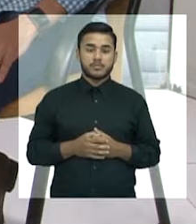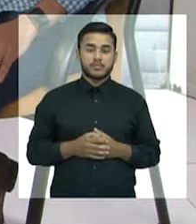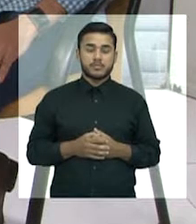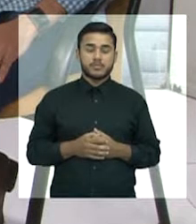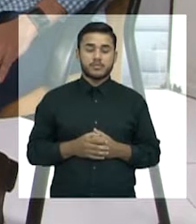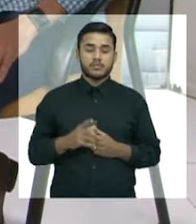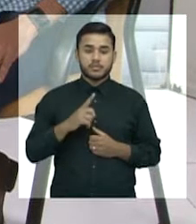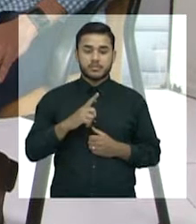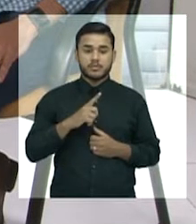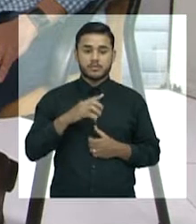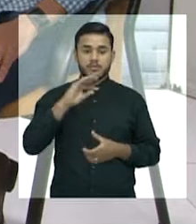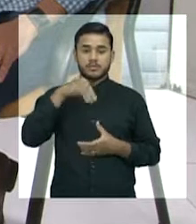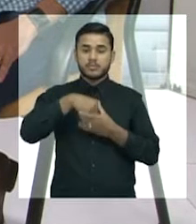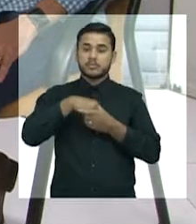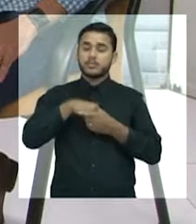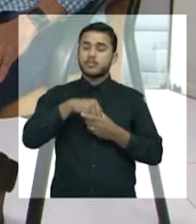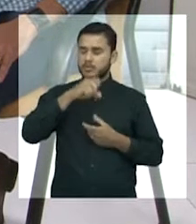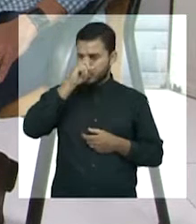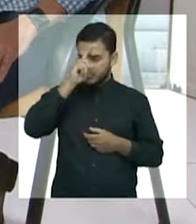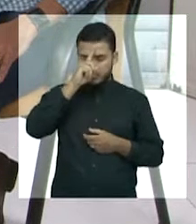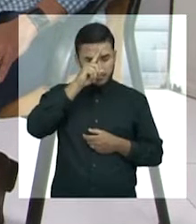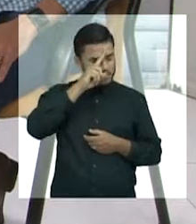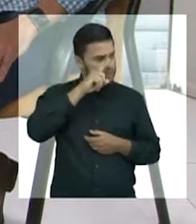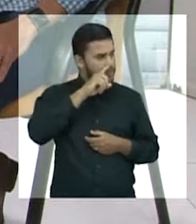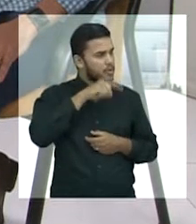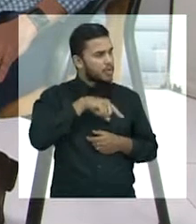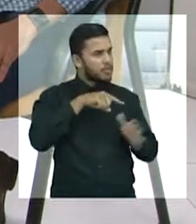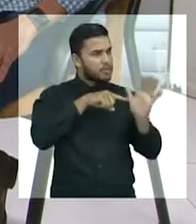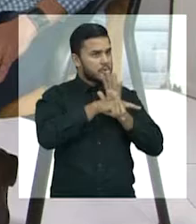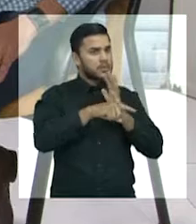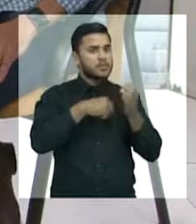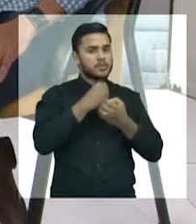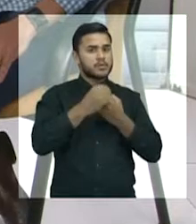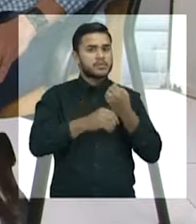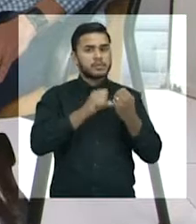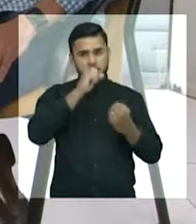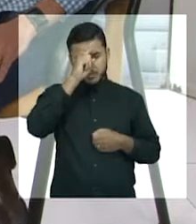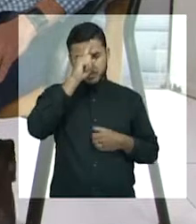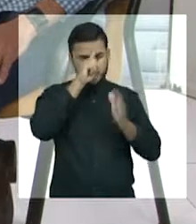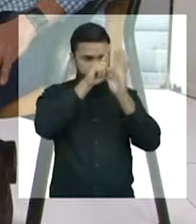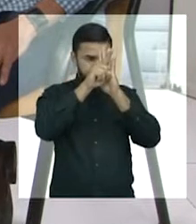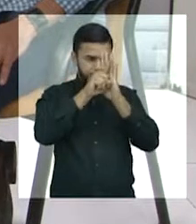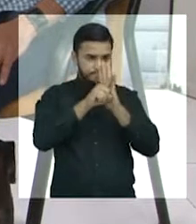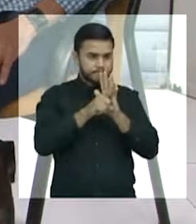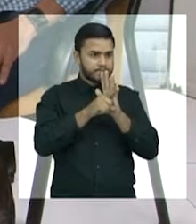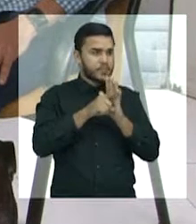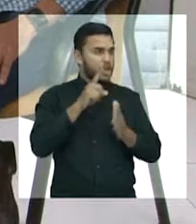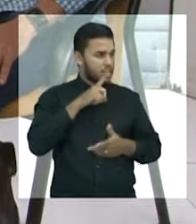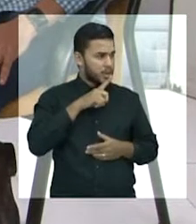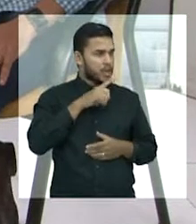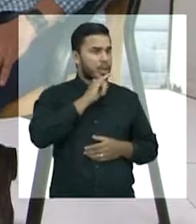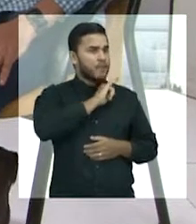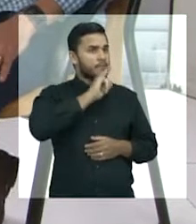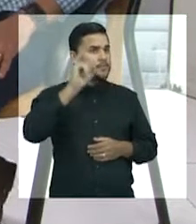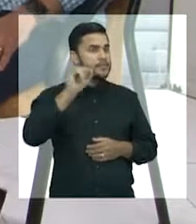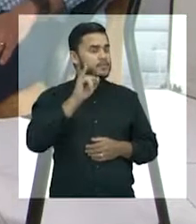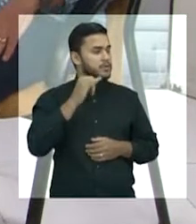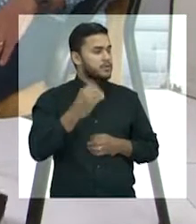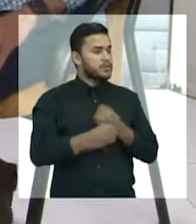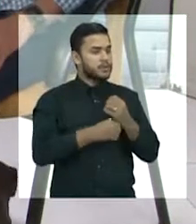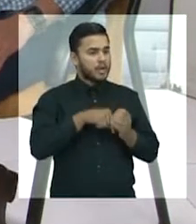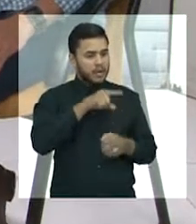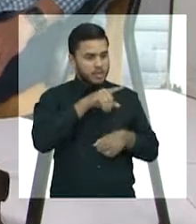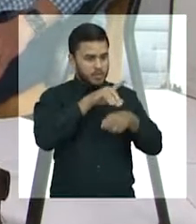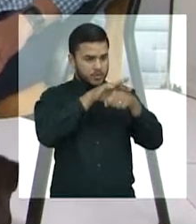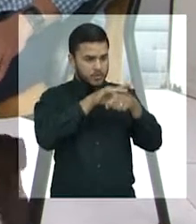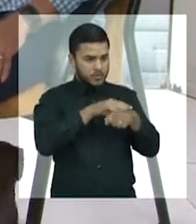os hospitais, eles notificam, são obrigados a notificar isso, porque raramente a gente vê uma notificação. Talvez por isso